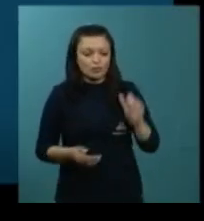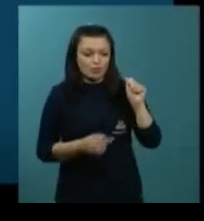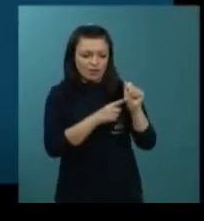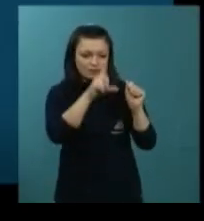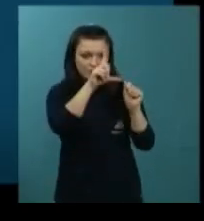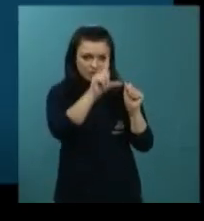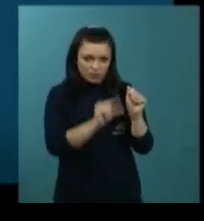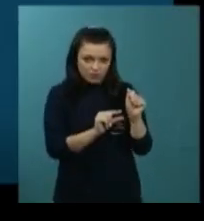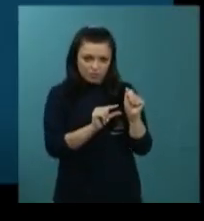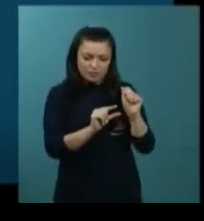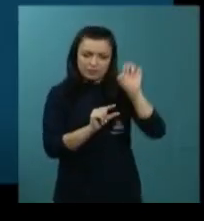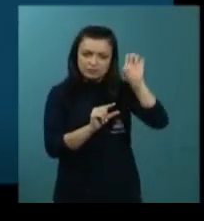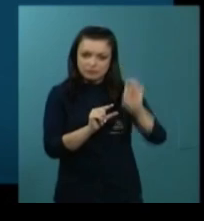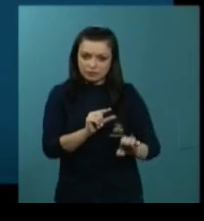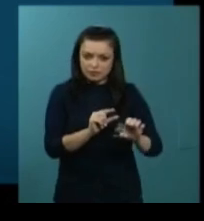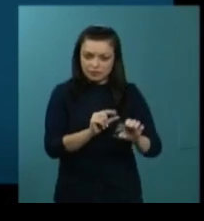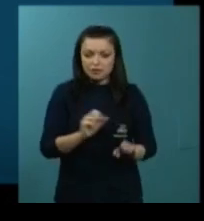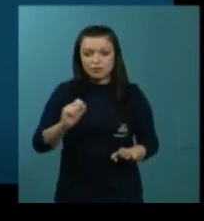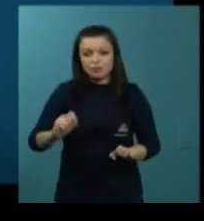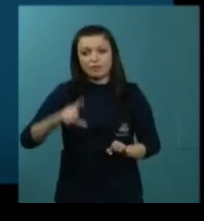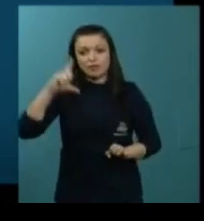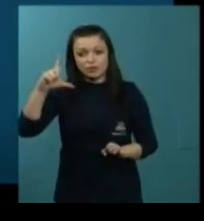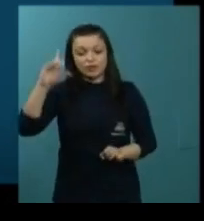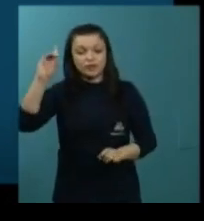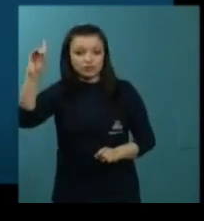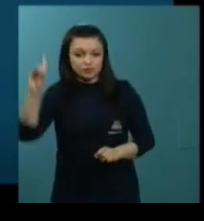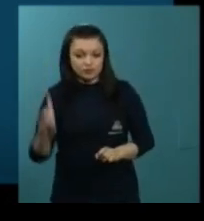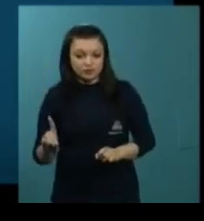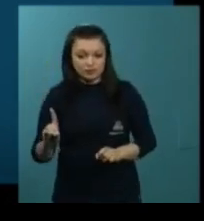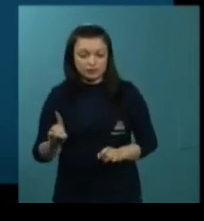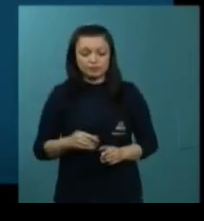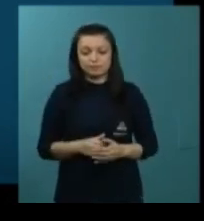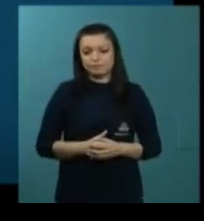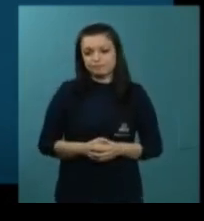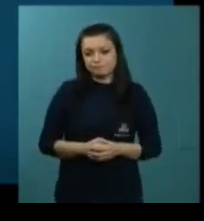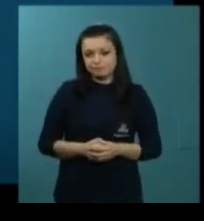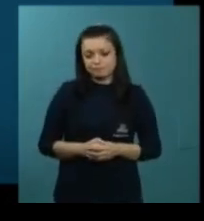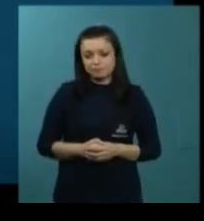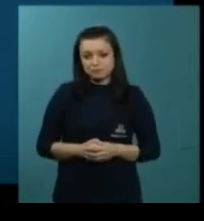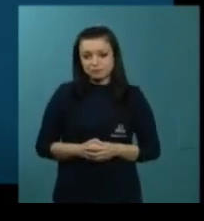na esquerda e o maior está à direita.